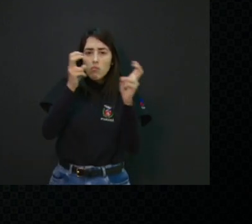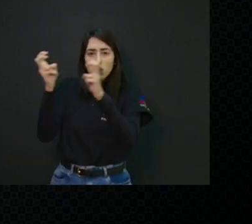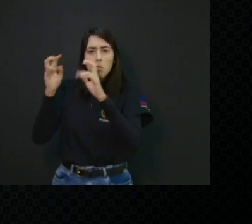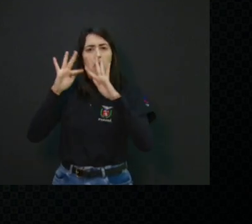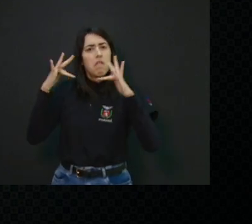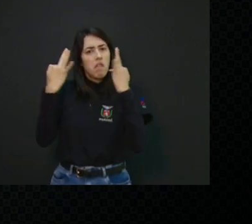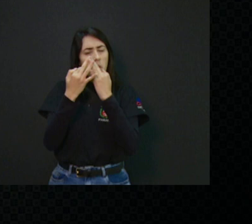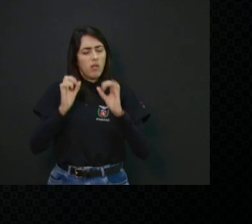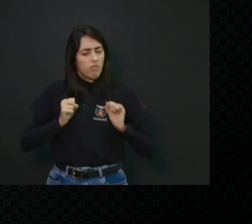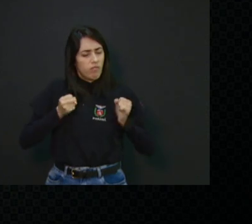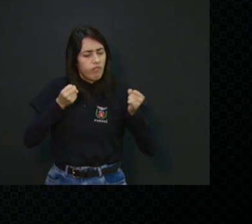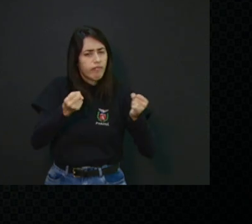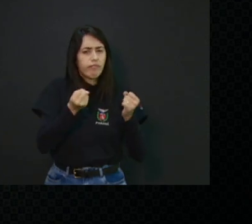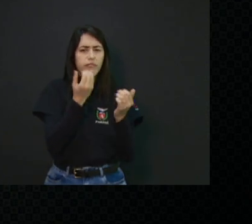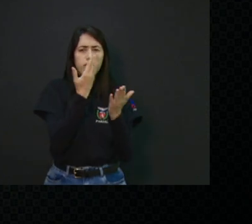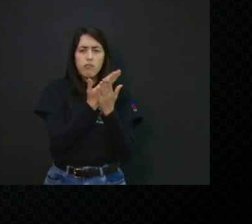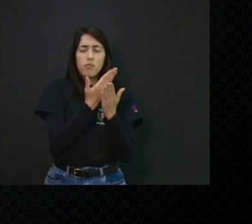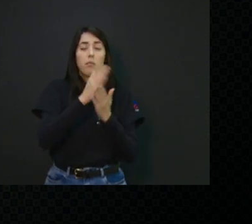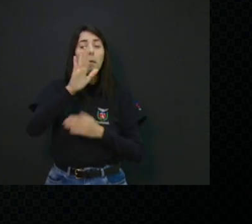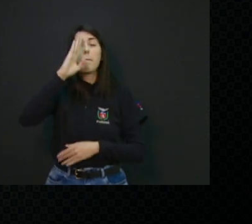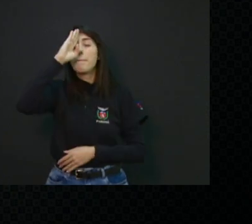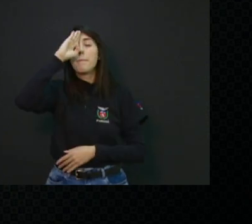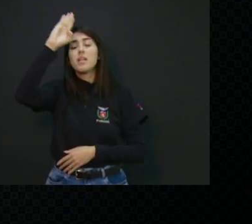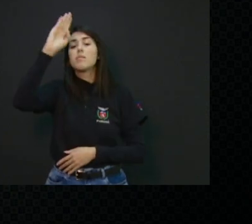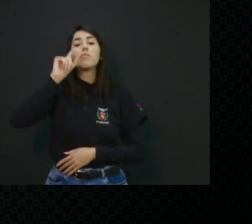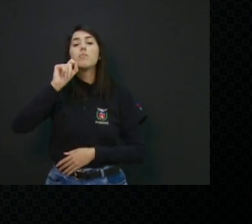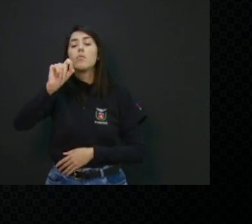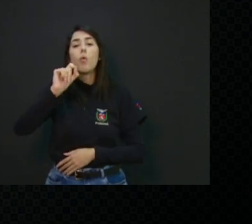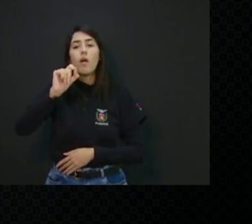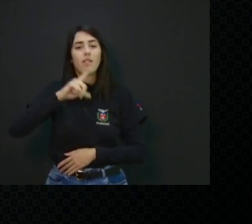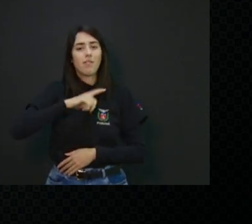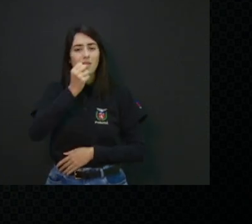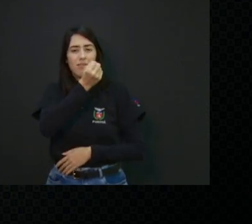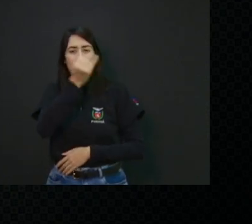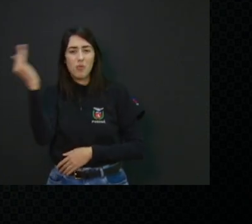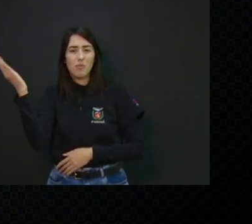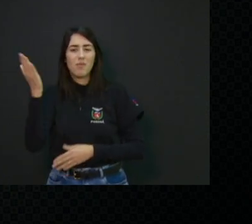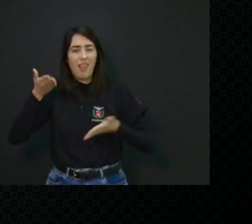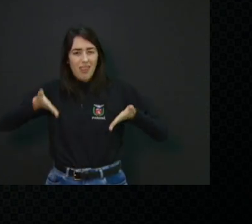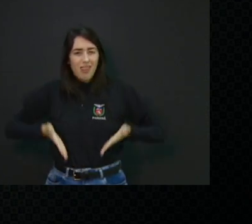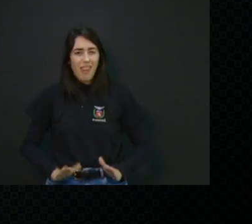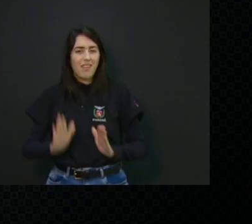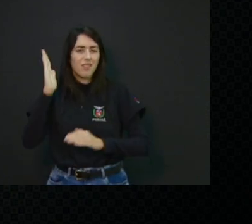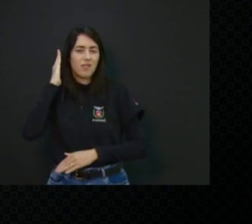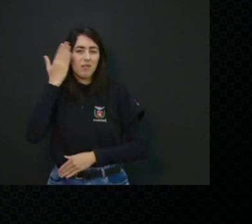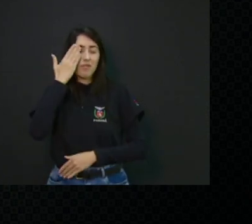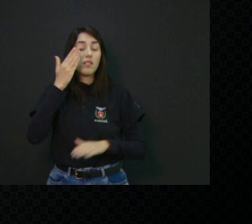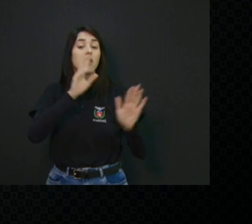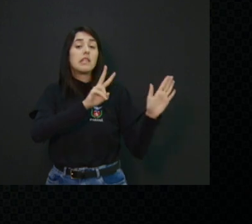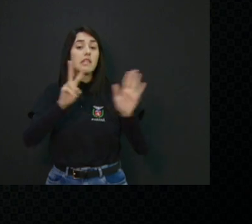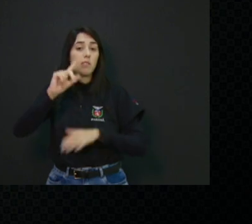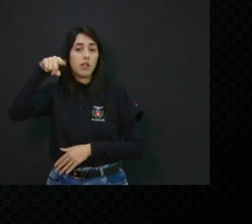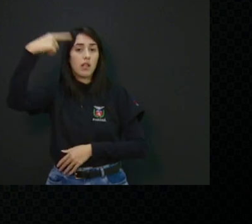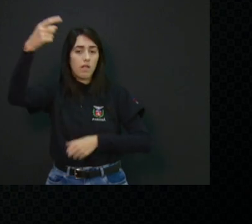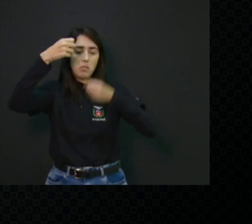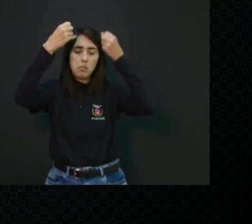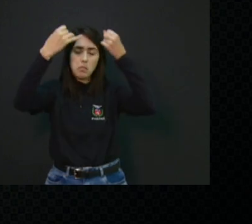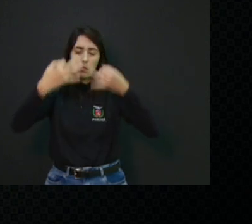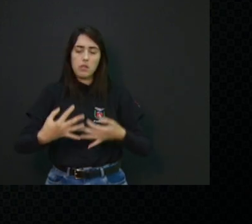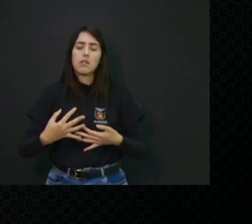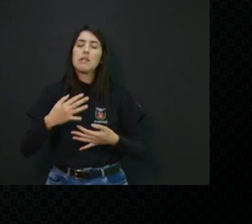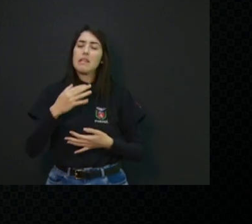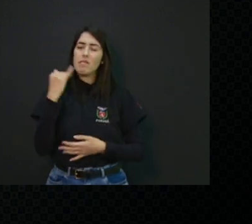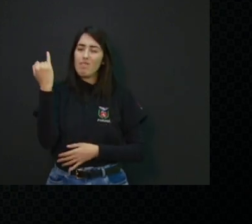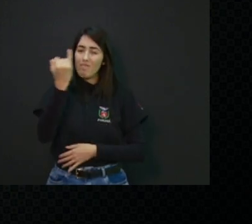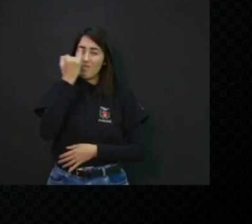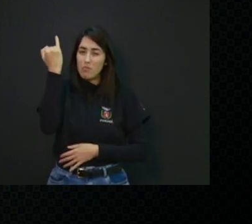empenham, né? Principalmente, professor Carlos, com os congênitos, que nós vamos falar na semana que vem, o quanto é importante o